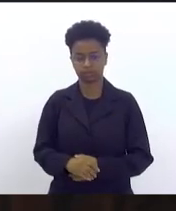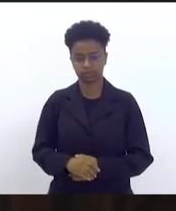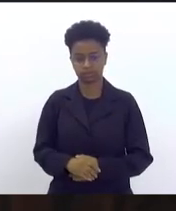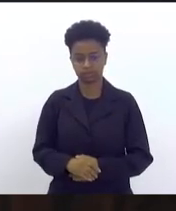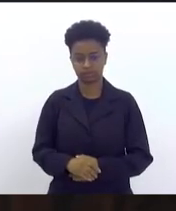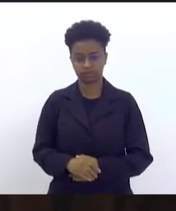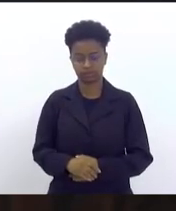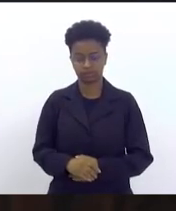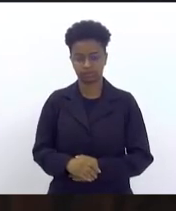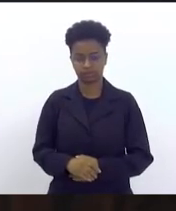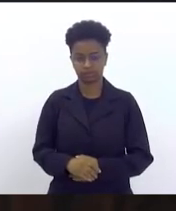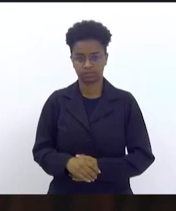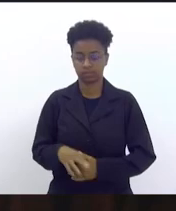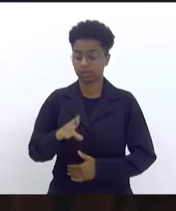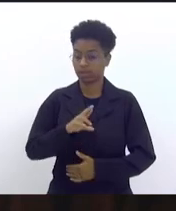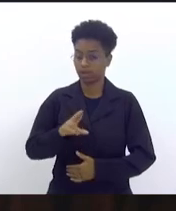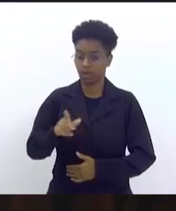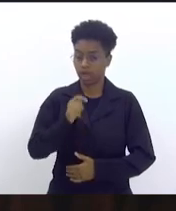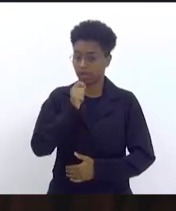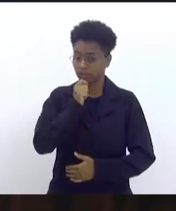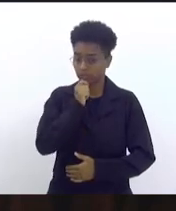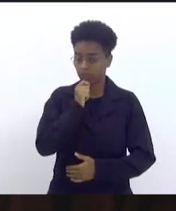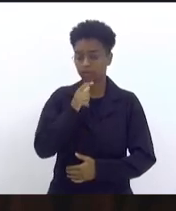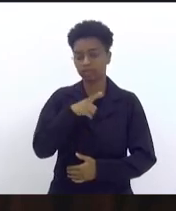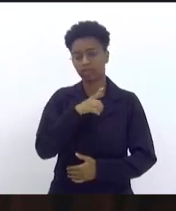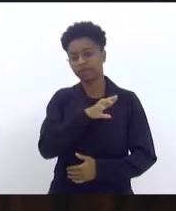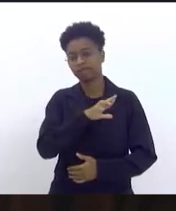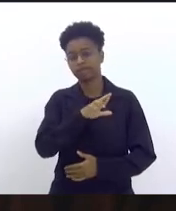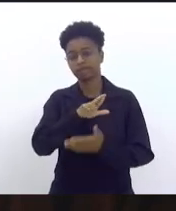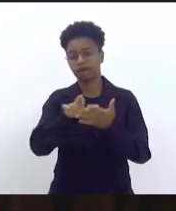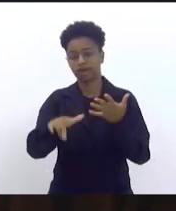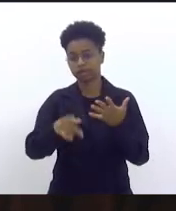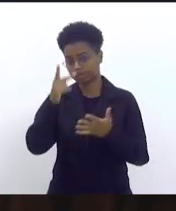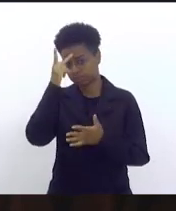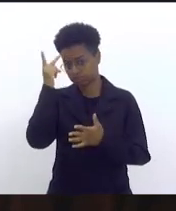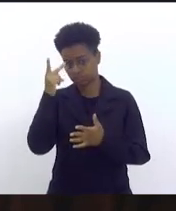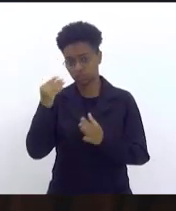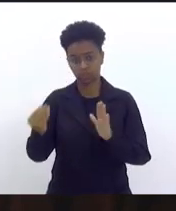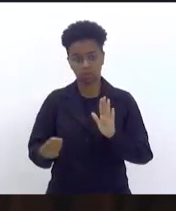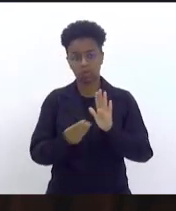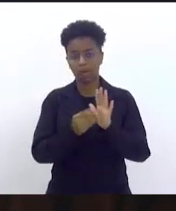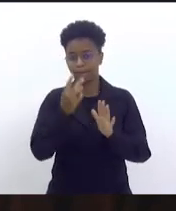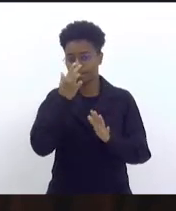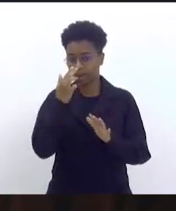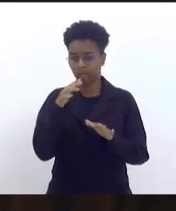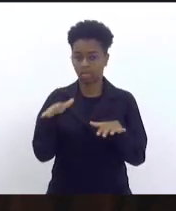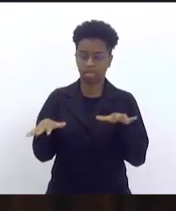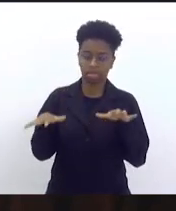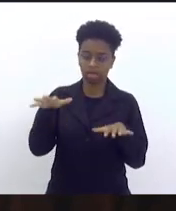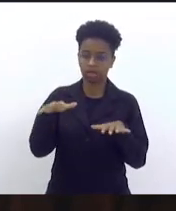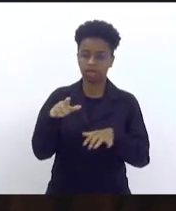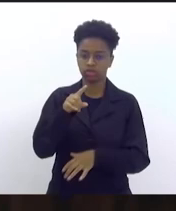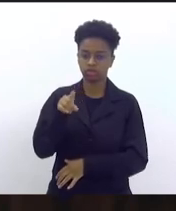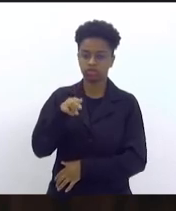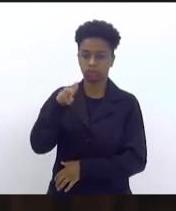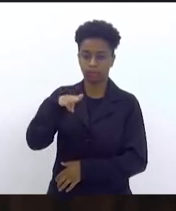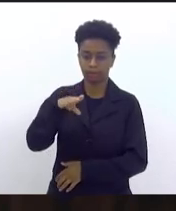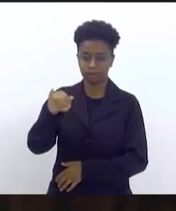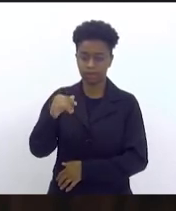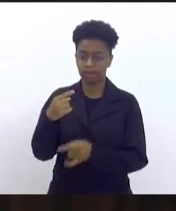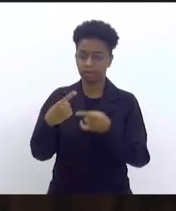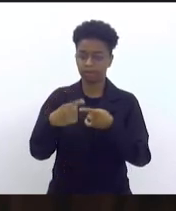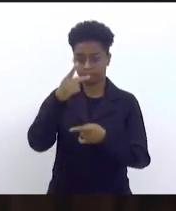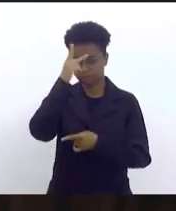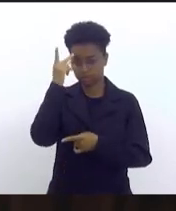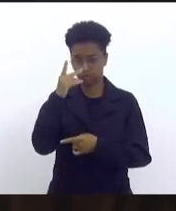não é à toa que tem muita gente atribuindo a essa droga um efeito zumbi já que ela deixa o indivíduo travado